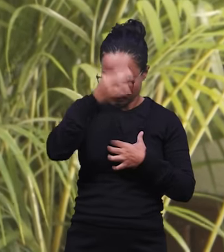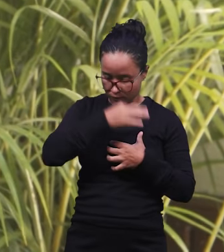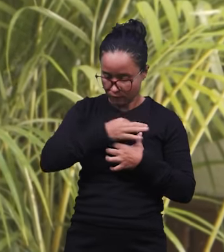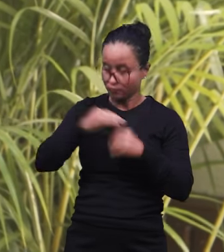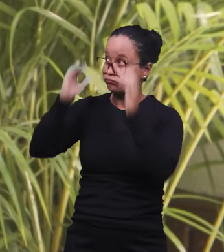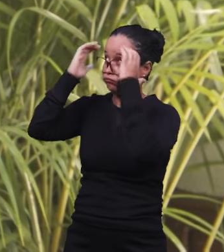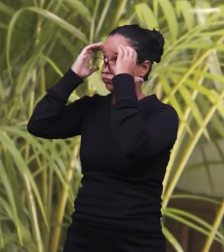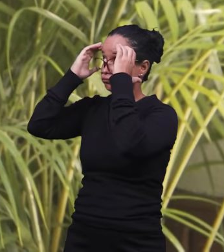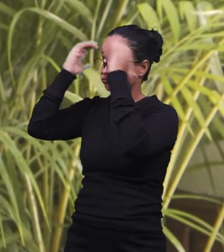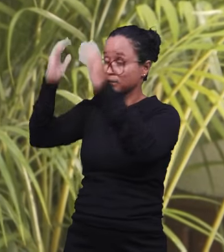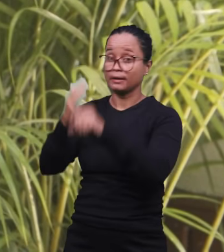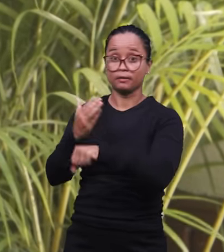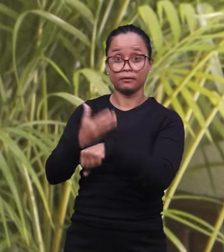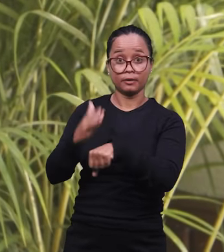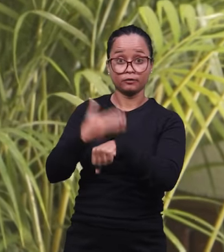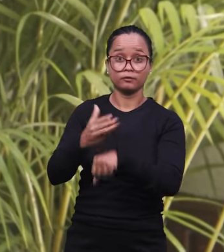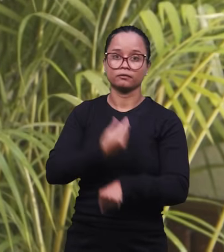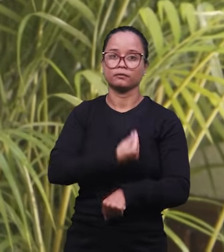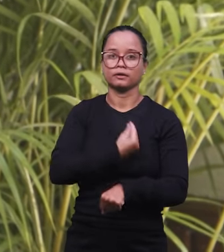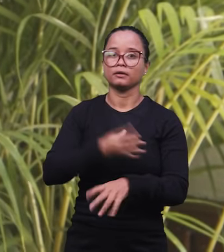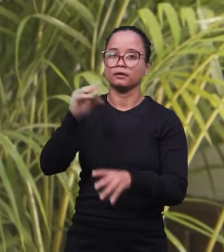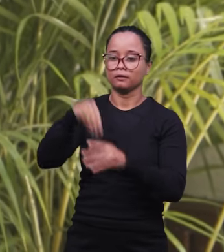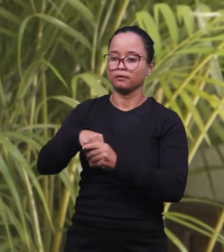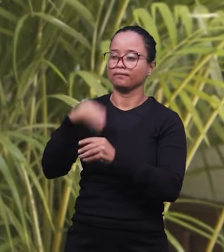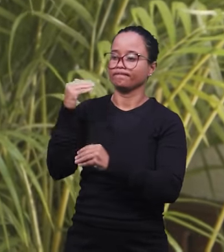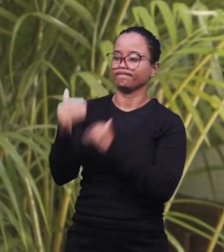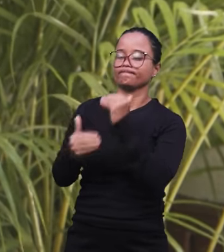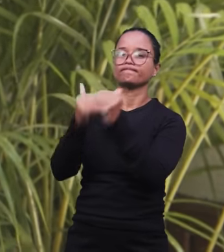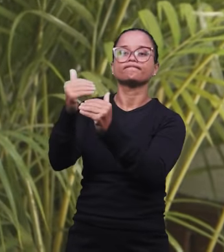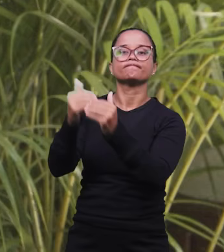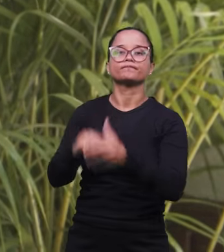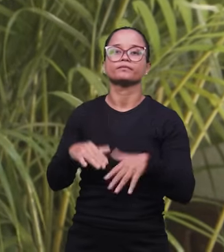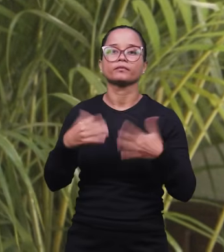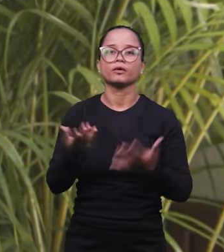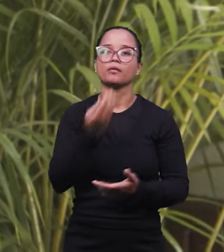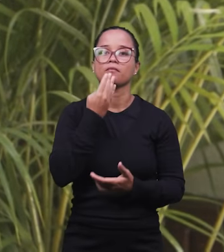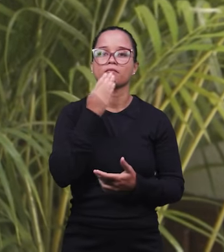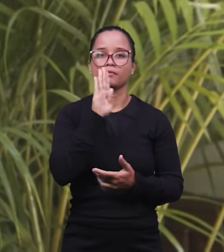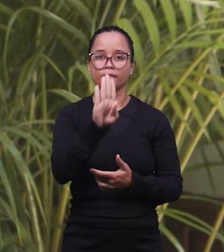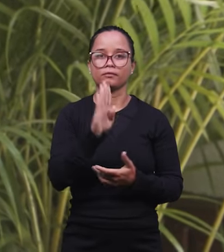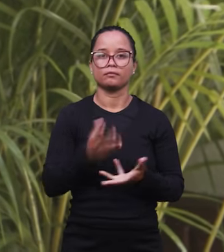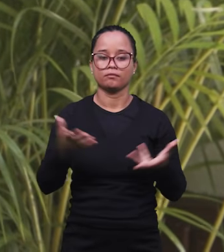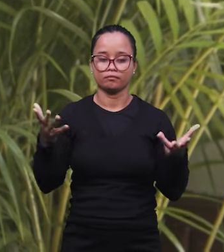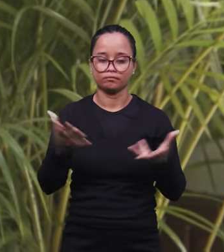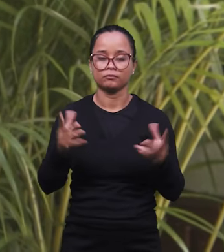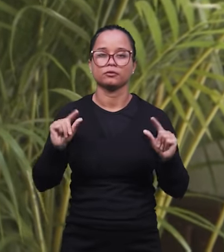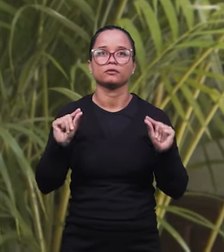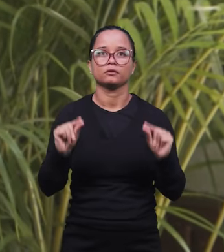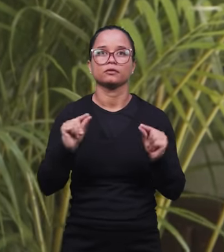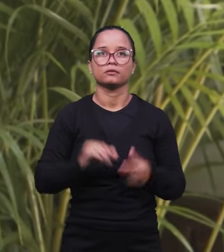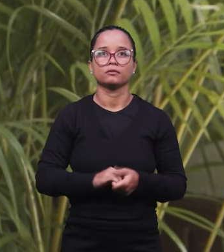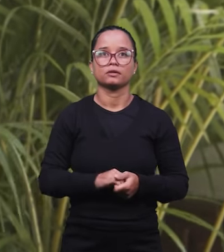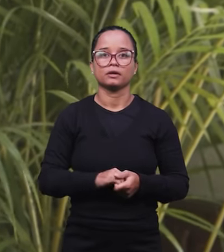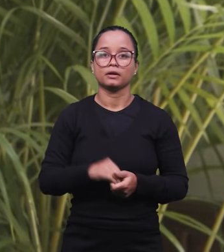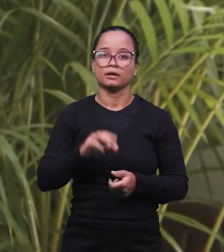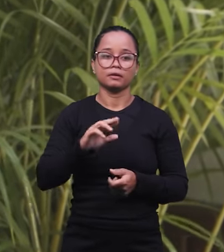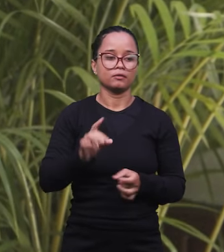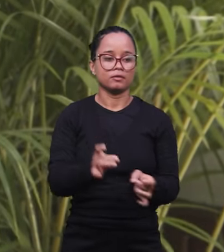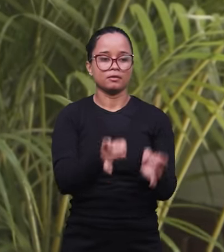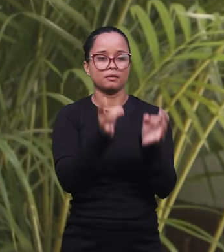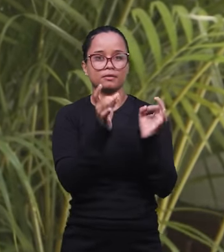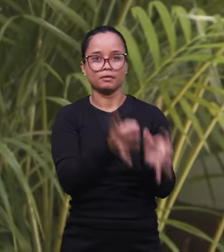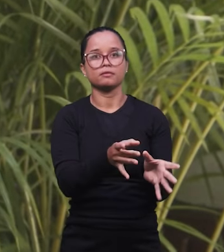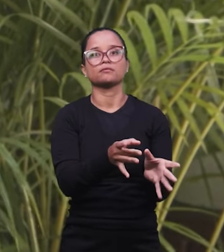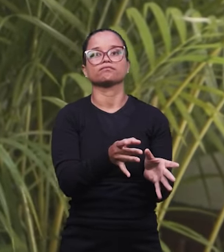obedece, aplica na sua vida, você está dentro da jornada. Então você está caminhando. Então a promessa dele é que não vai lançar